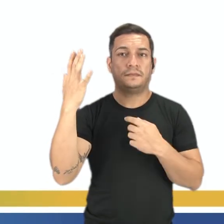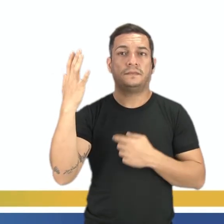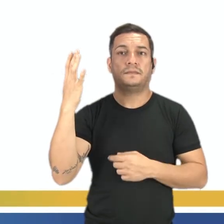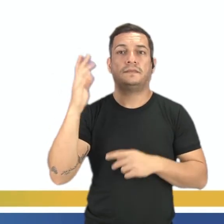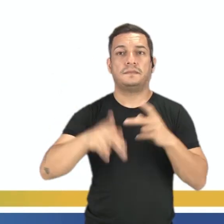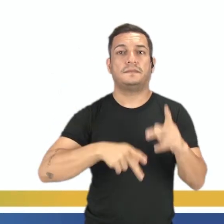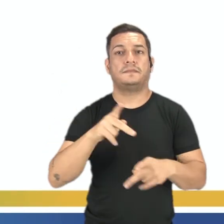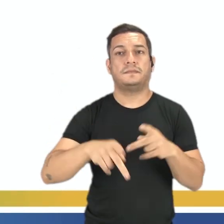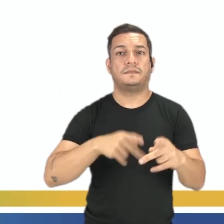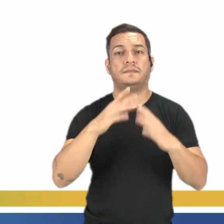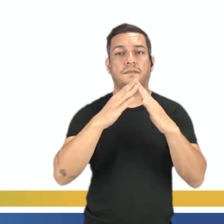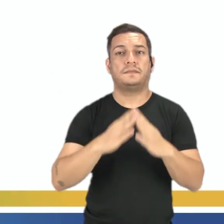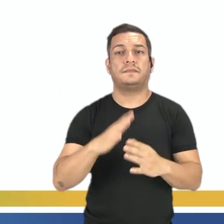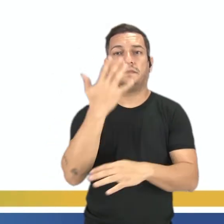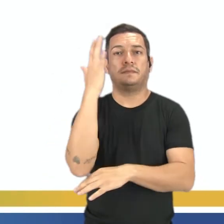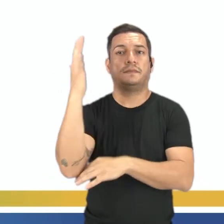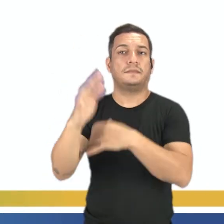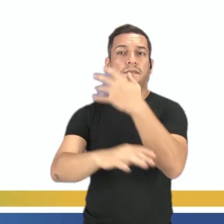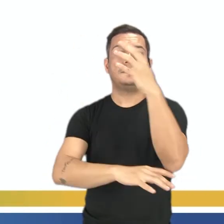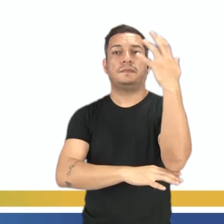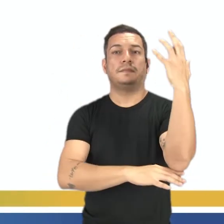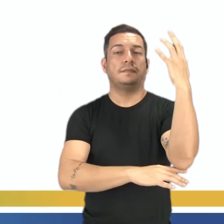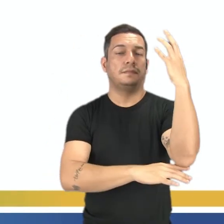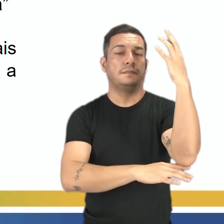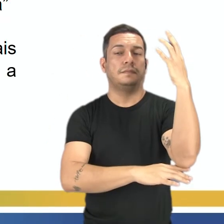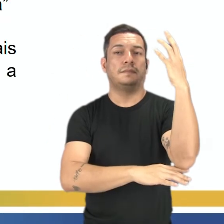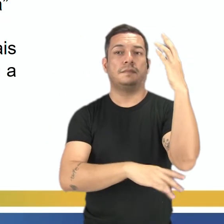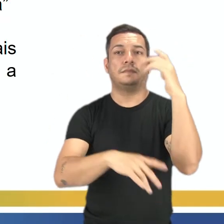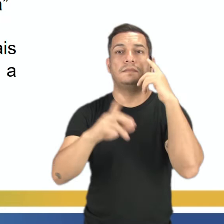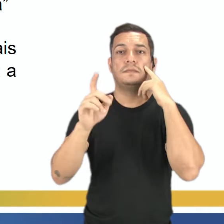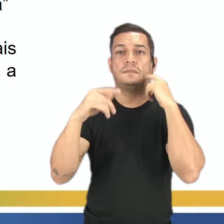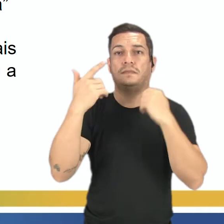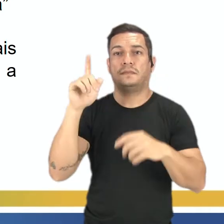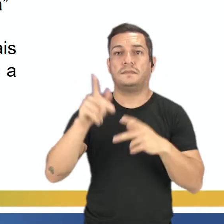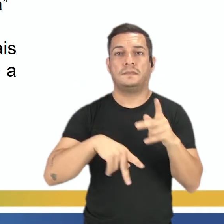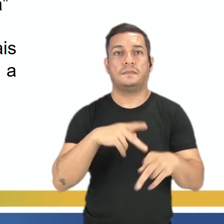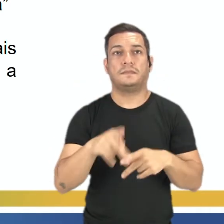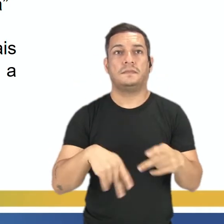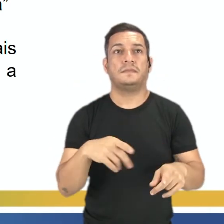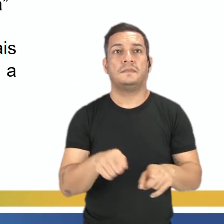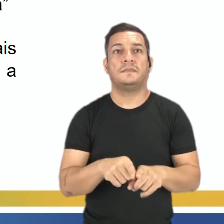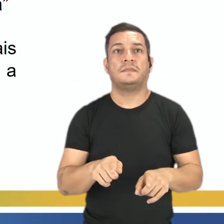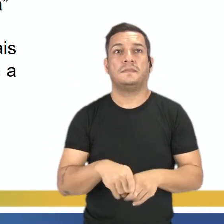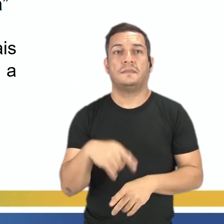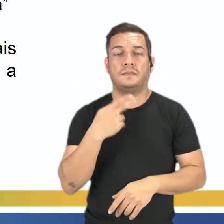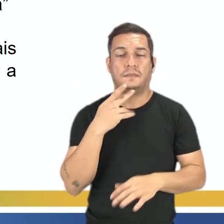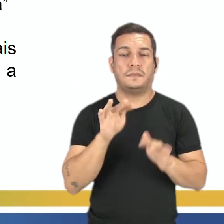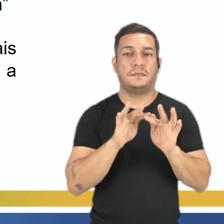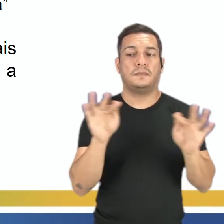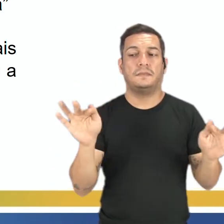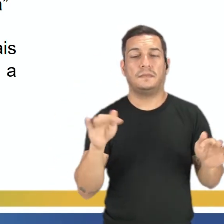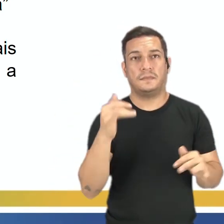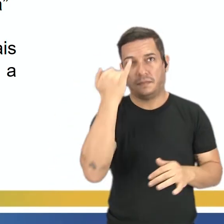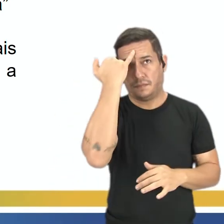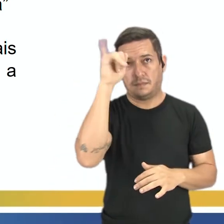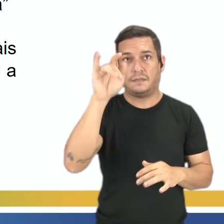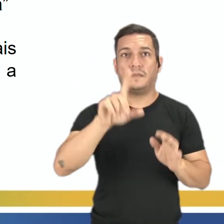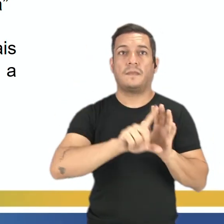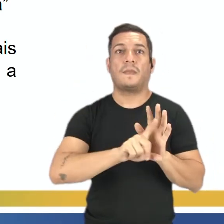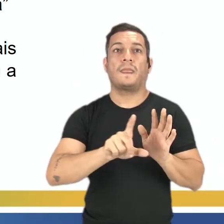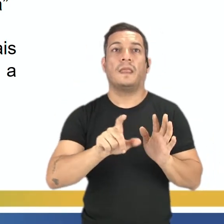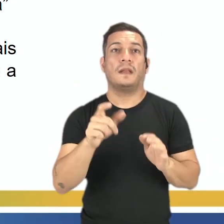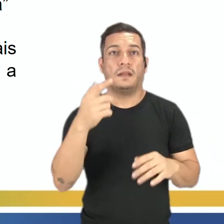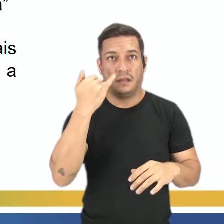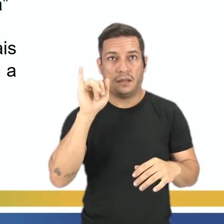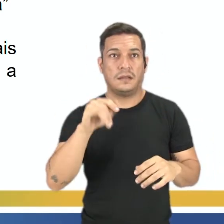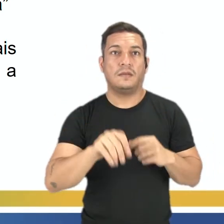entre os povos que moram na floresta, né, esses conflitos com essa outra população. Ele fala uma frase: na criação ilegal de bovinos